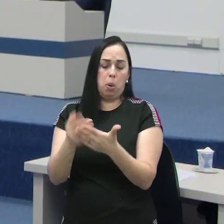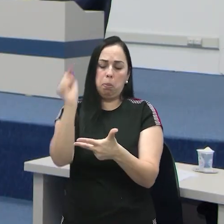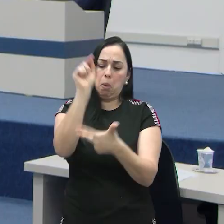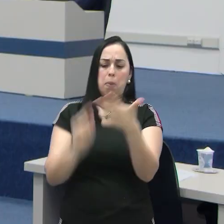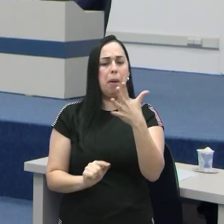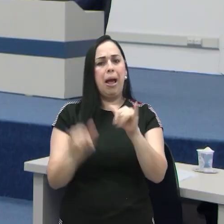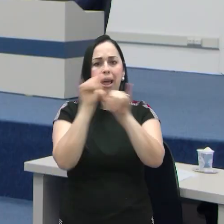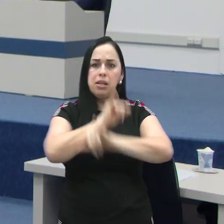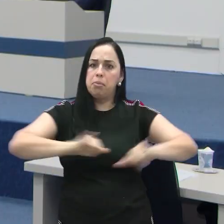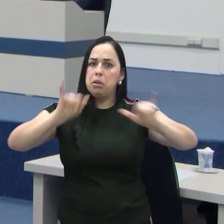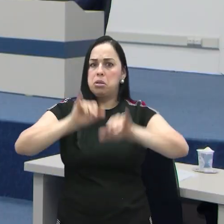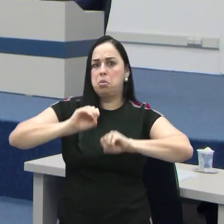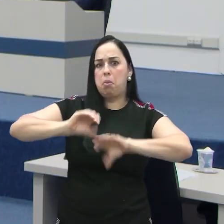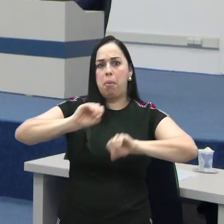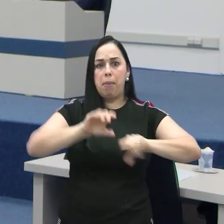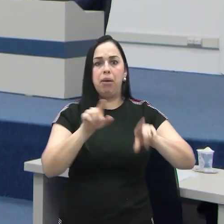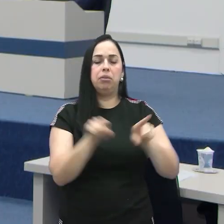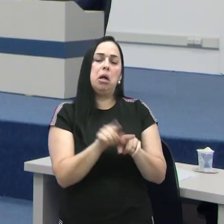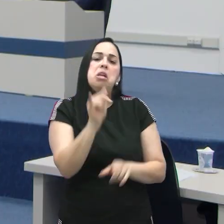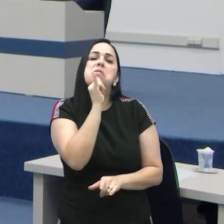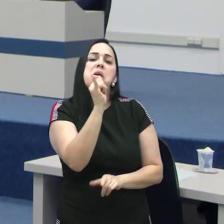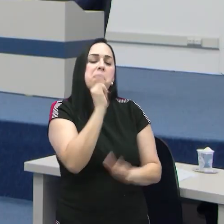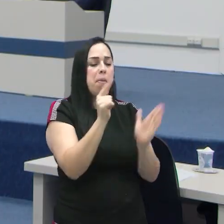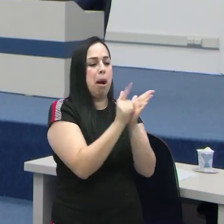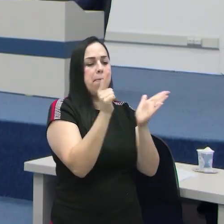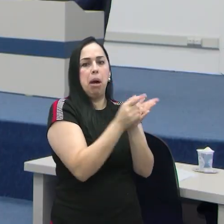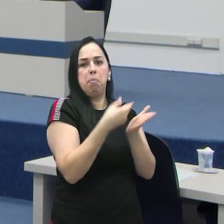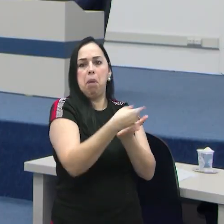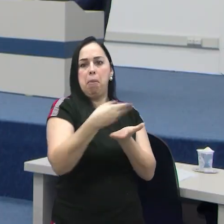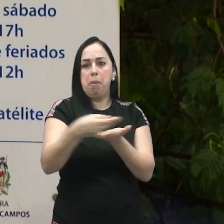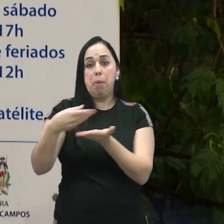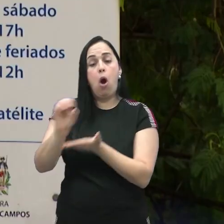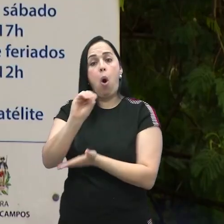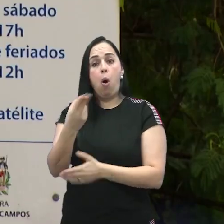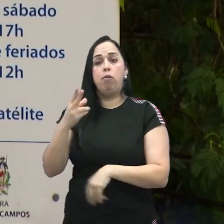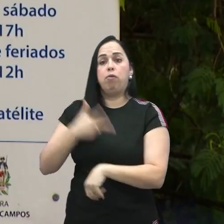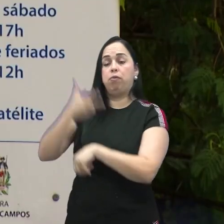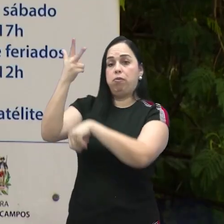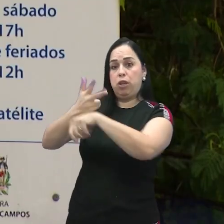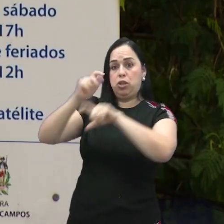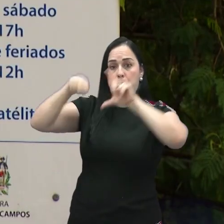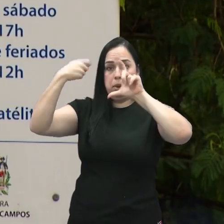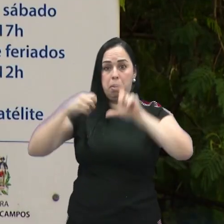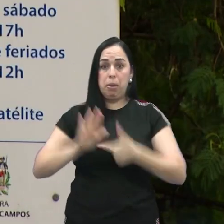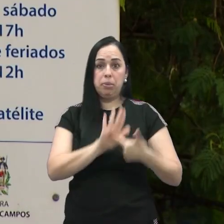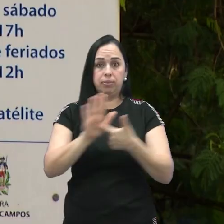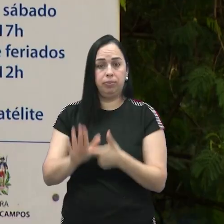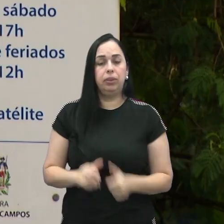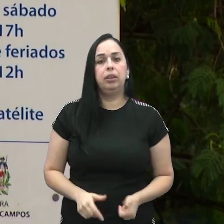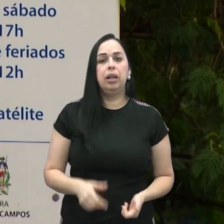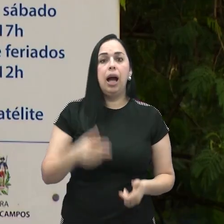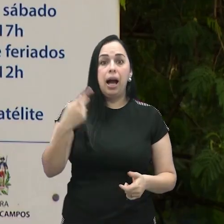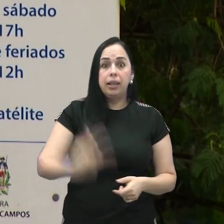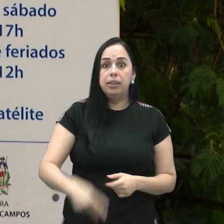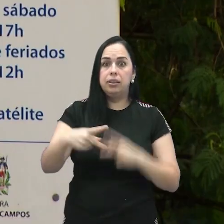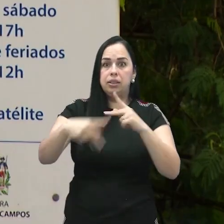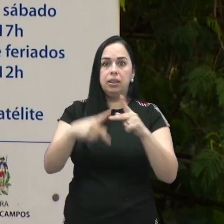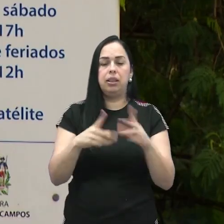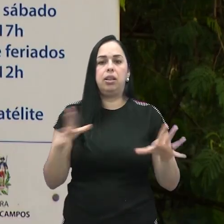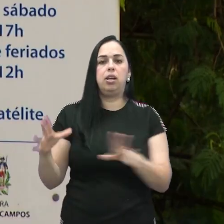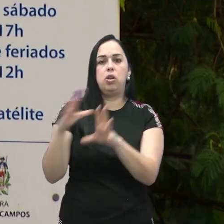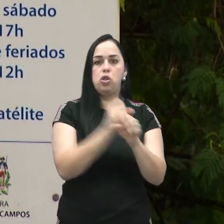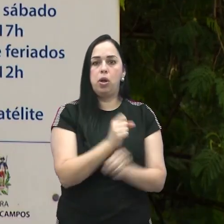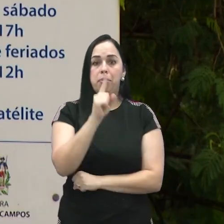pais, as campanhas de educação, seja através de panfletos, de vídeos. Em São José, há 15 postos de entrega voluntária